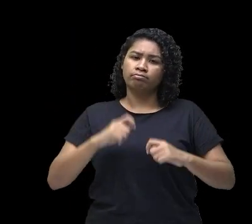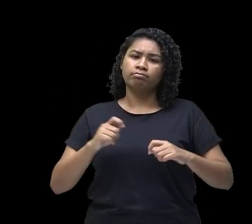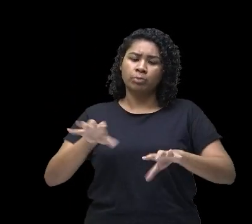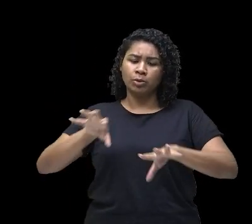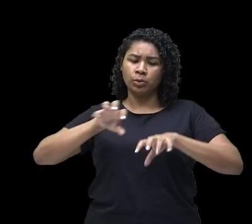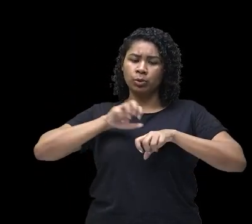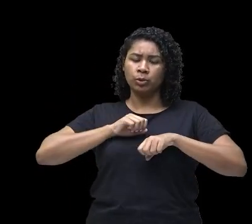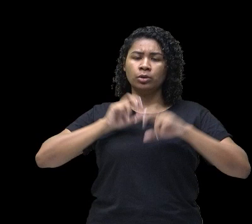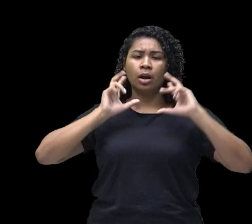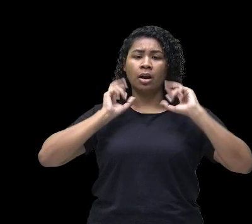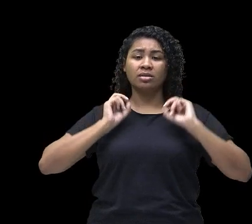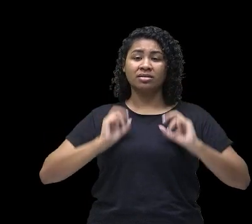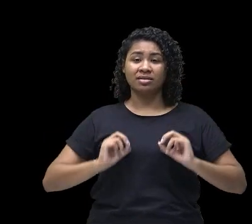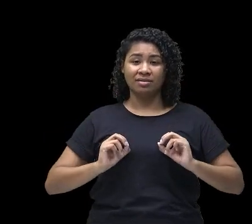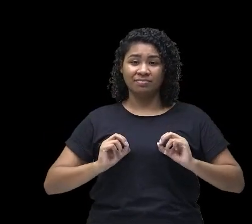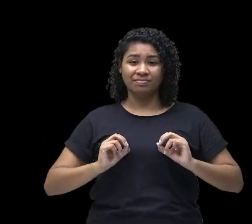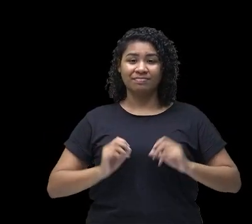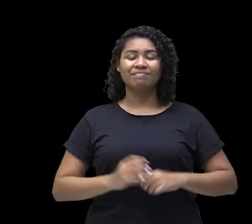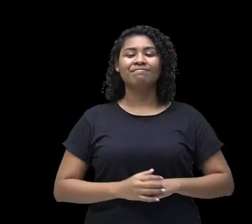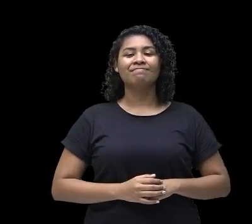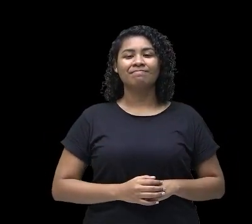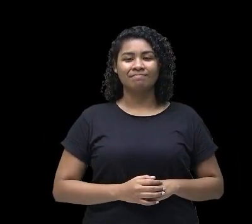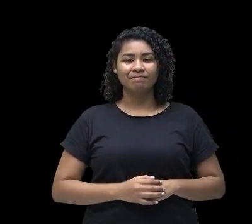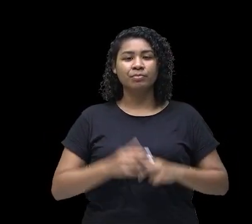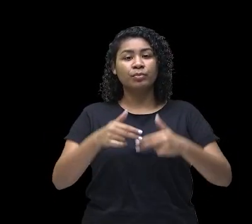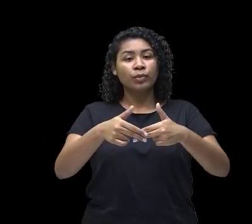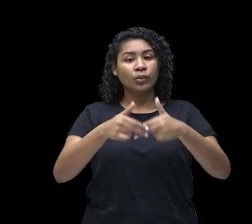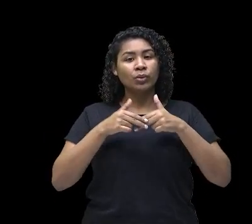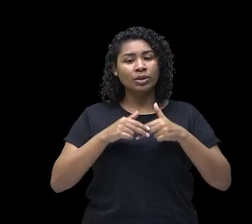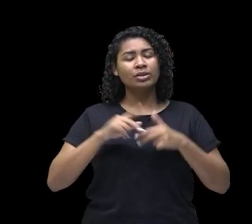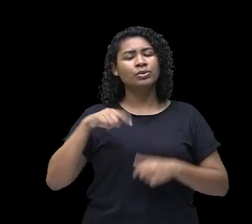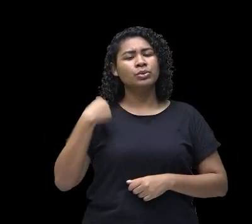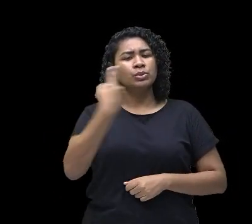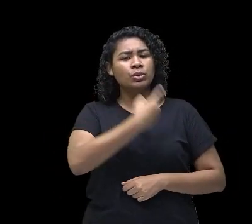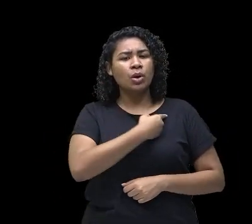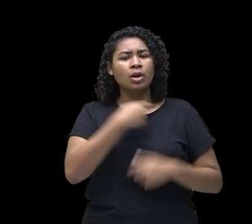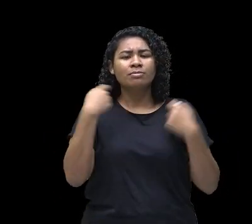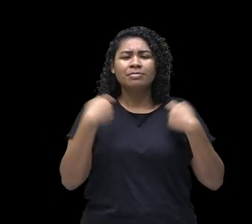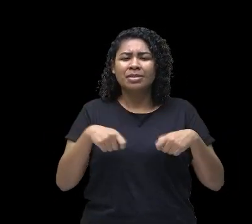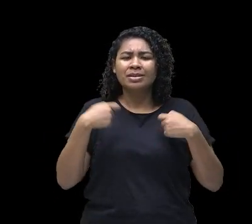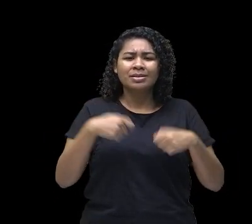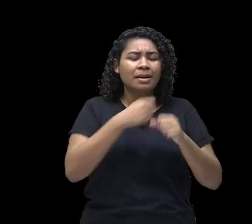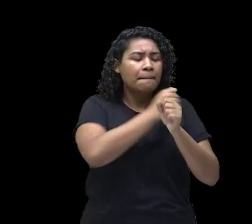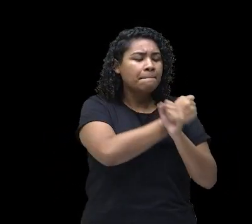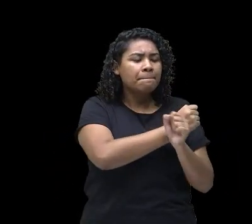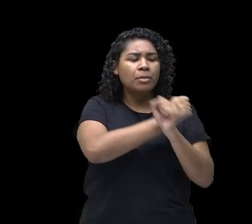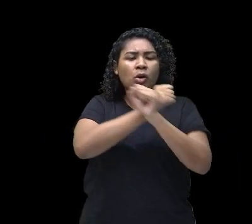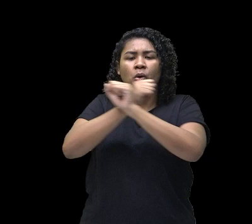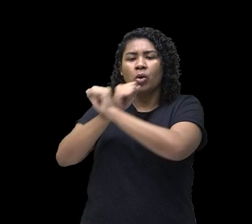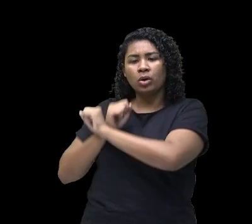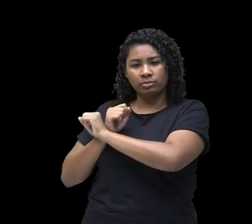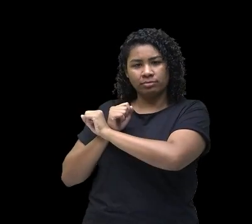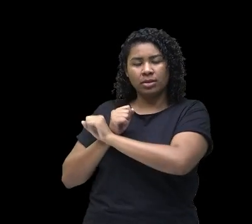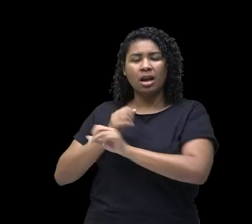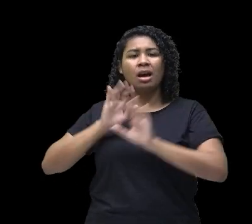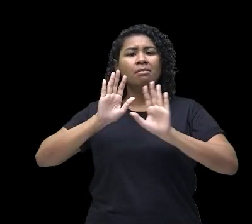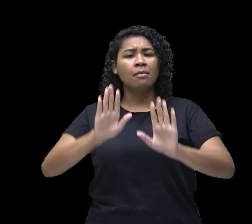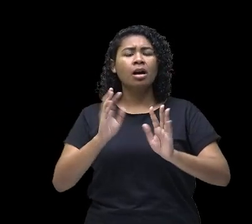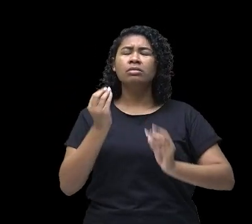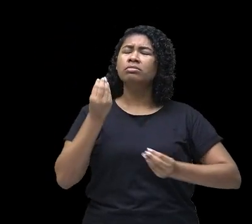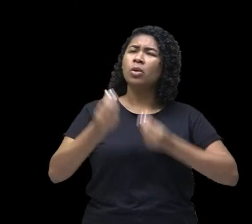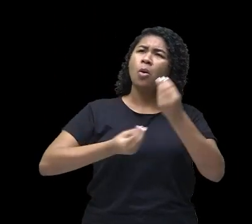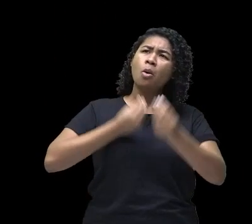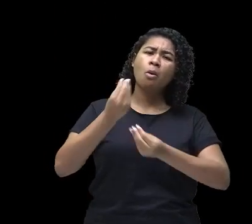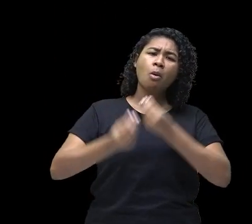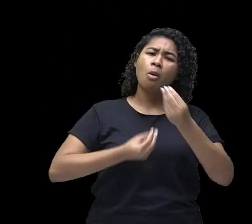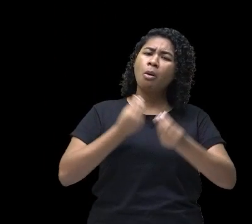pele. Por isso, nós precisamos nos proteger contra essa radiação. Mas como nós podemos fazer